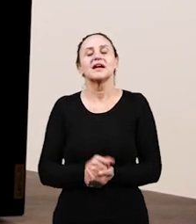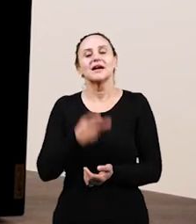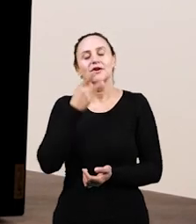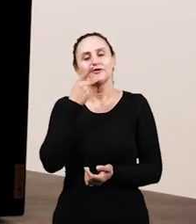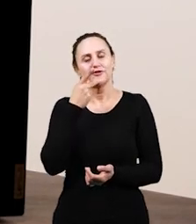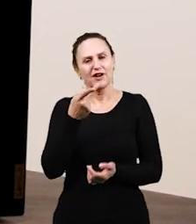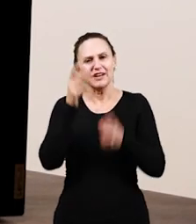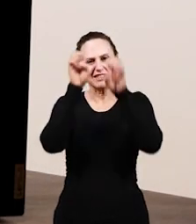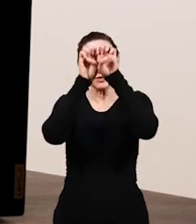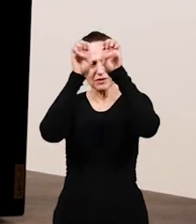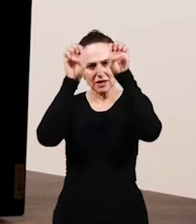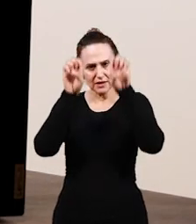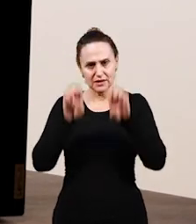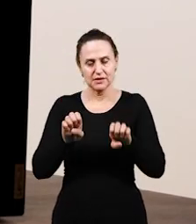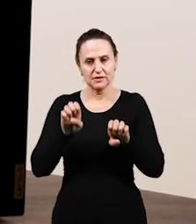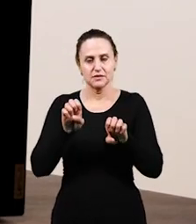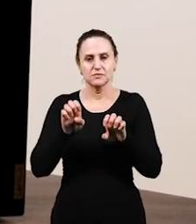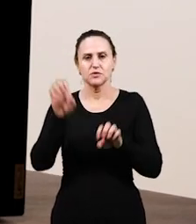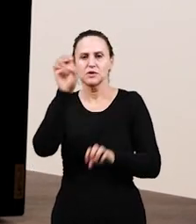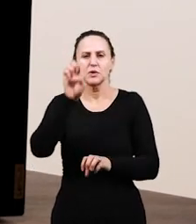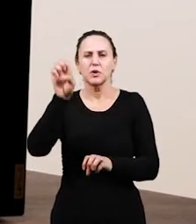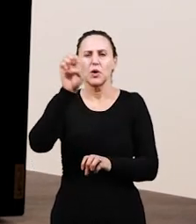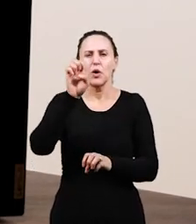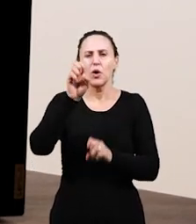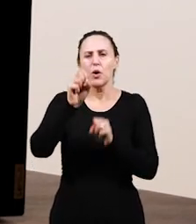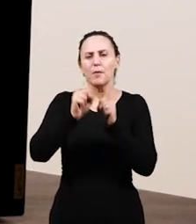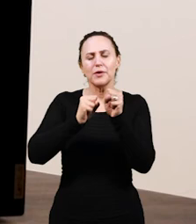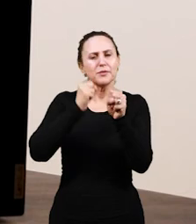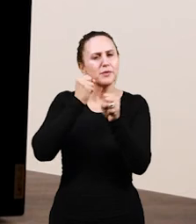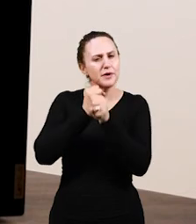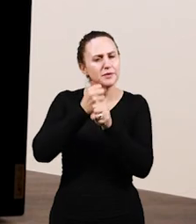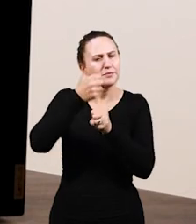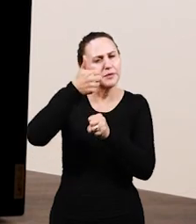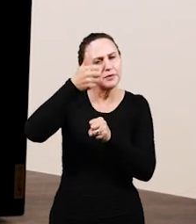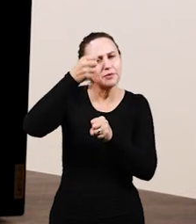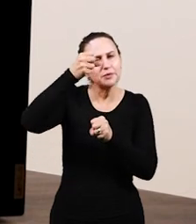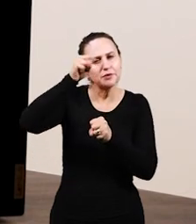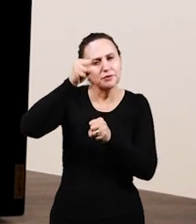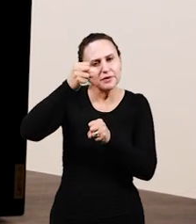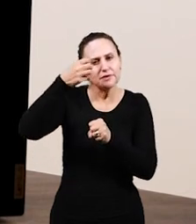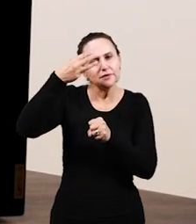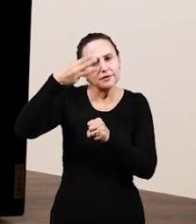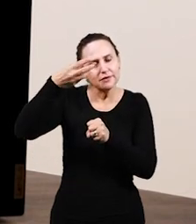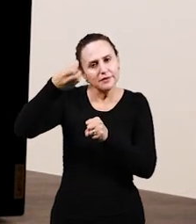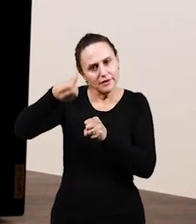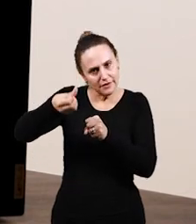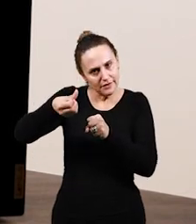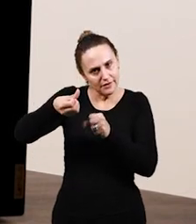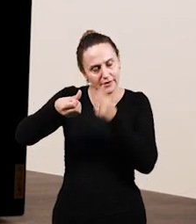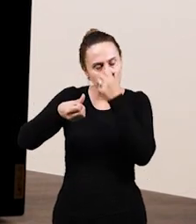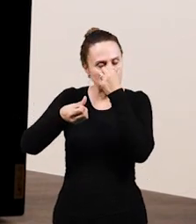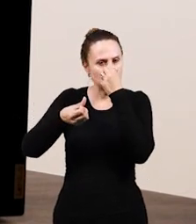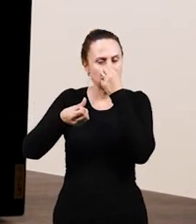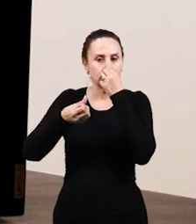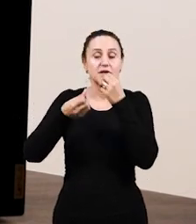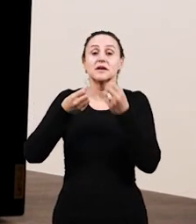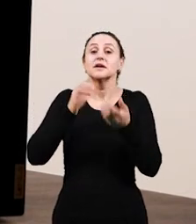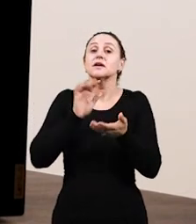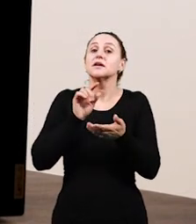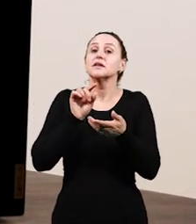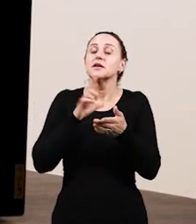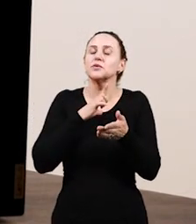culturalismo na Europa a gente tá pensando em 1916 um curso de linguística geral é a publicação né mas aí